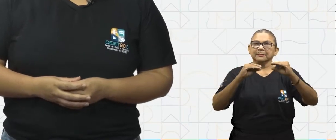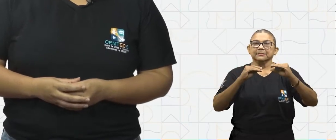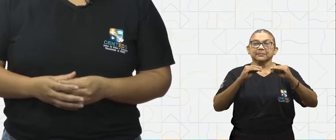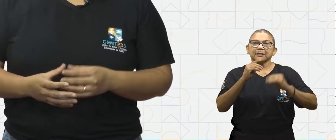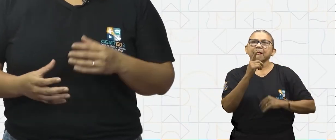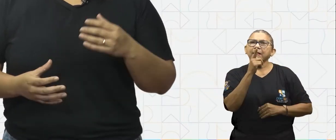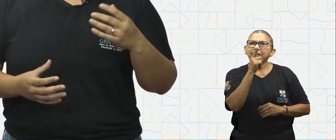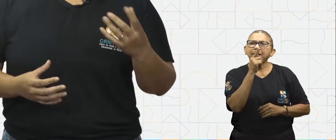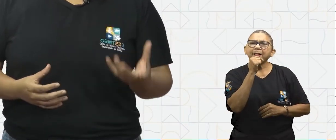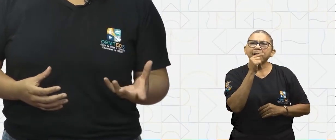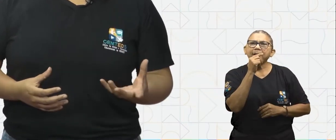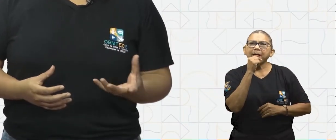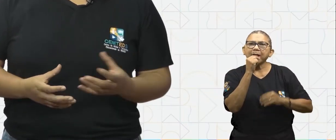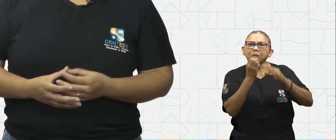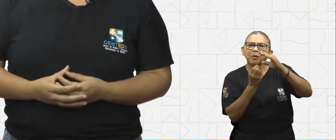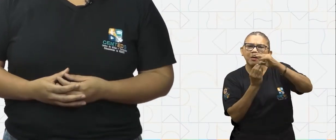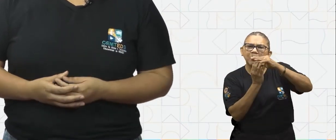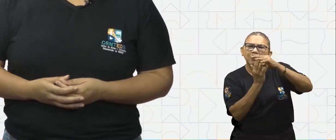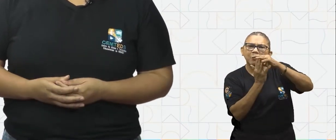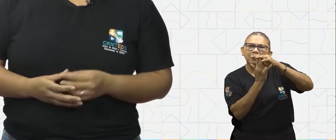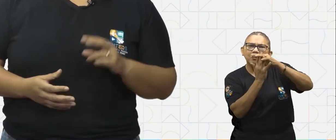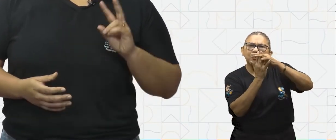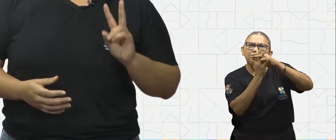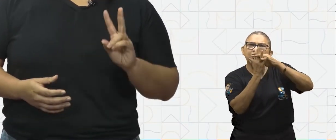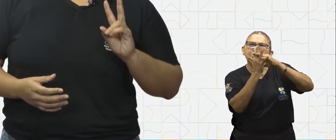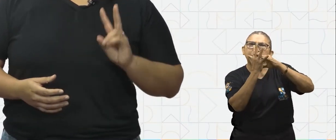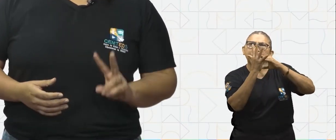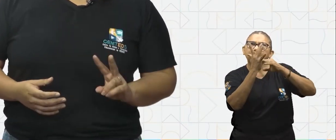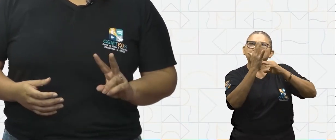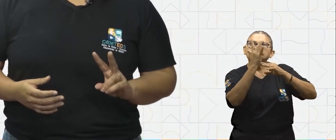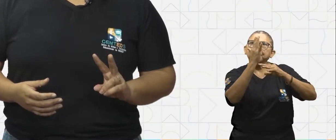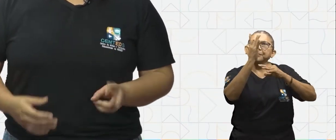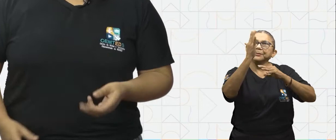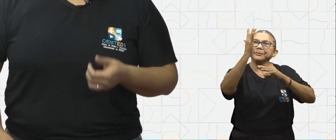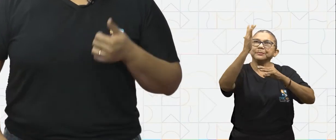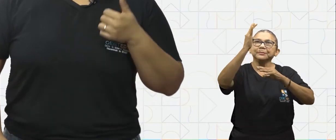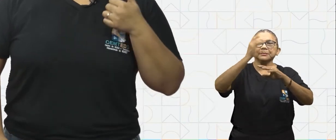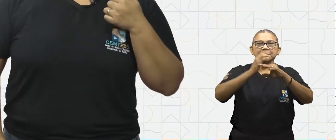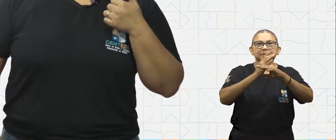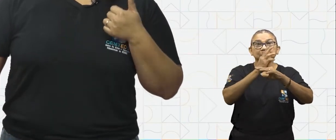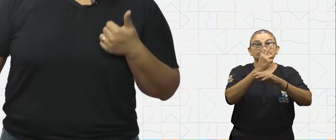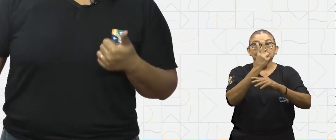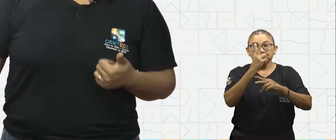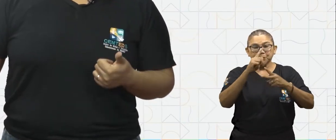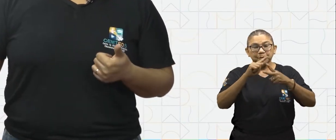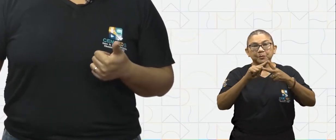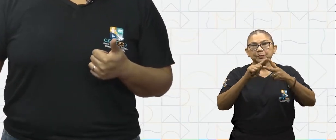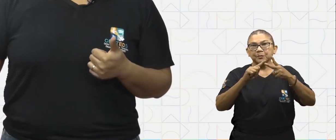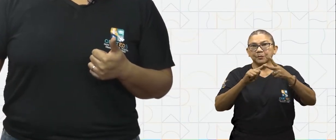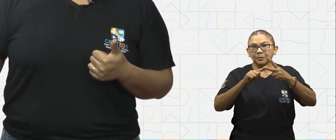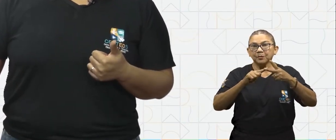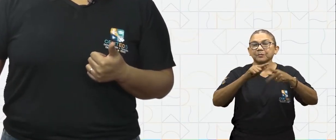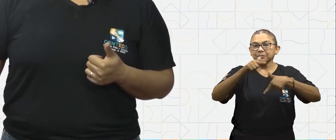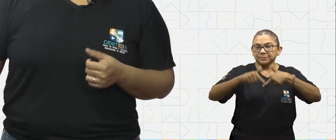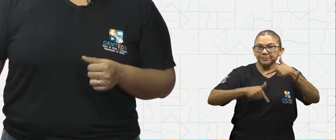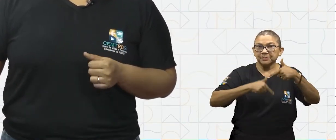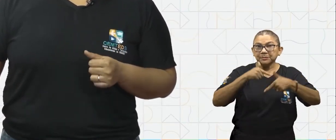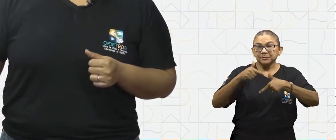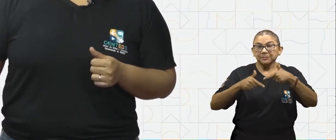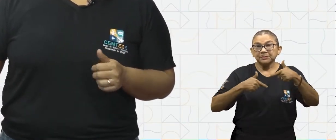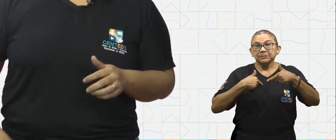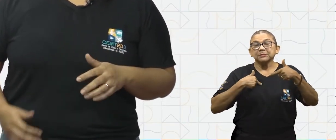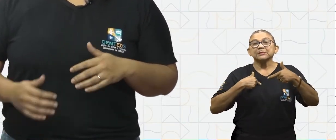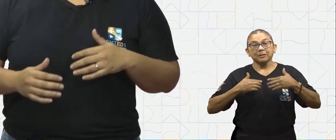A água entra na atmosfera através de dois processos. A transpiração dos seres vivos